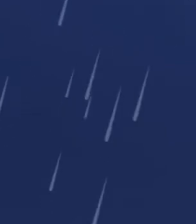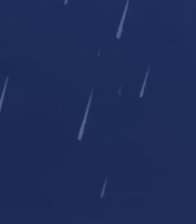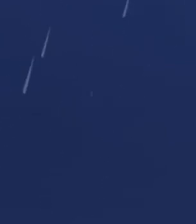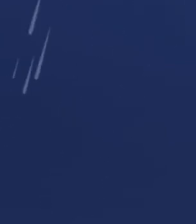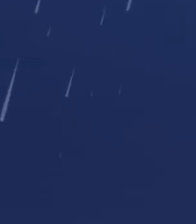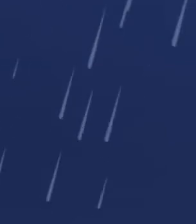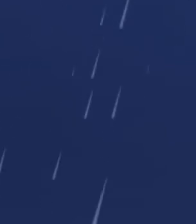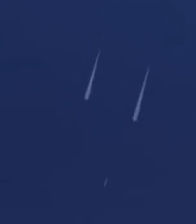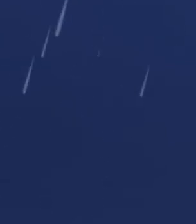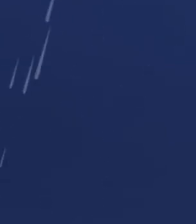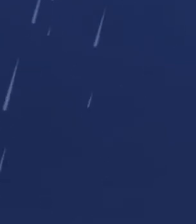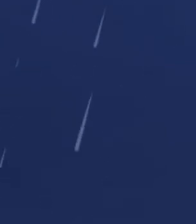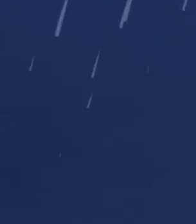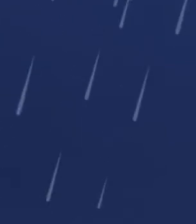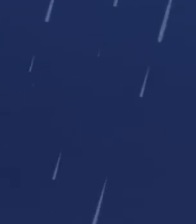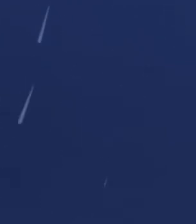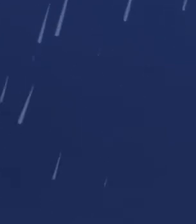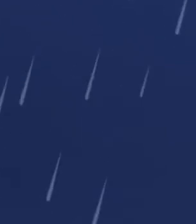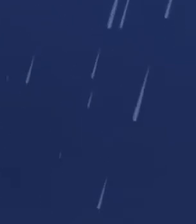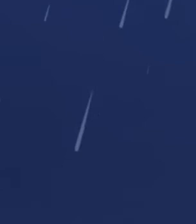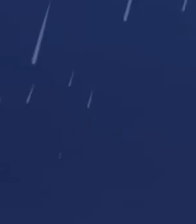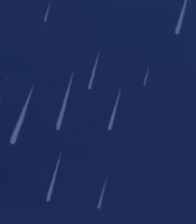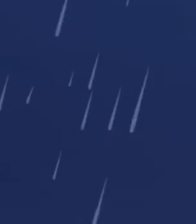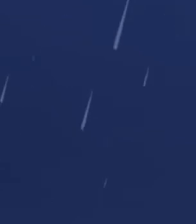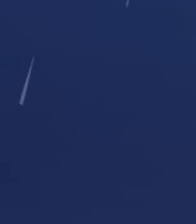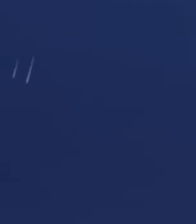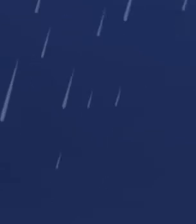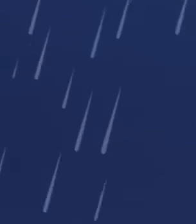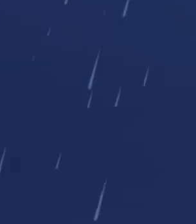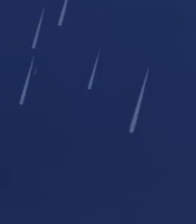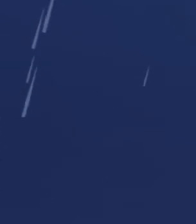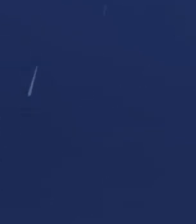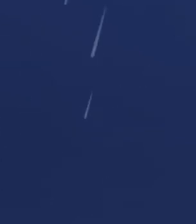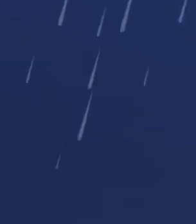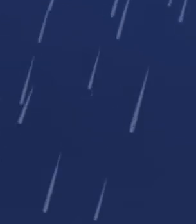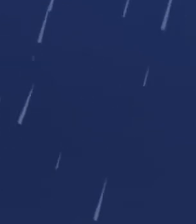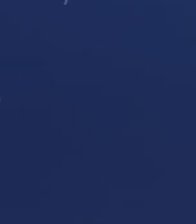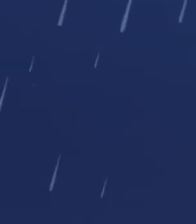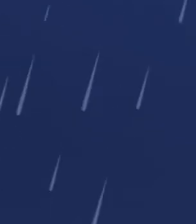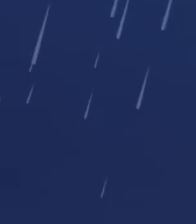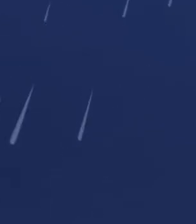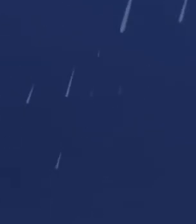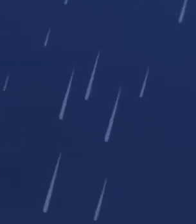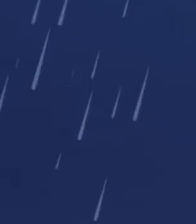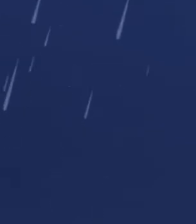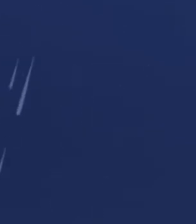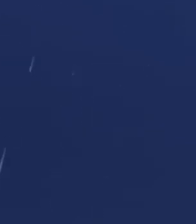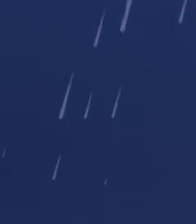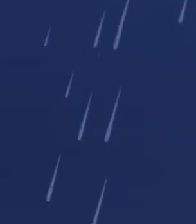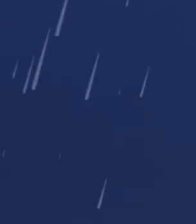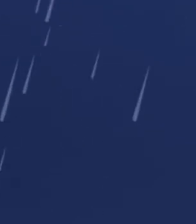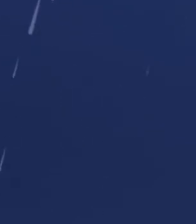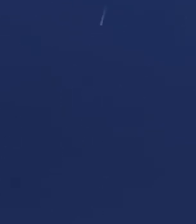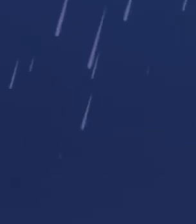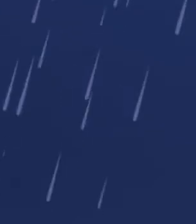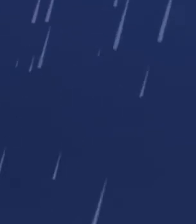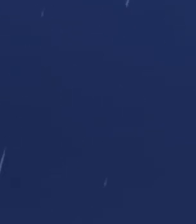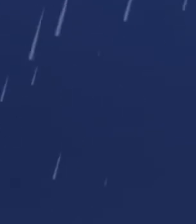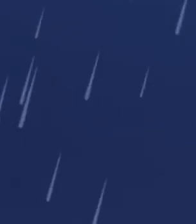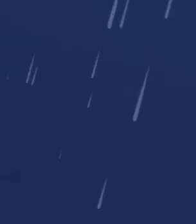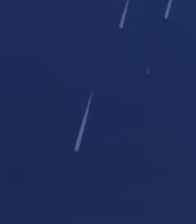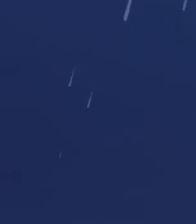30 e também deve chover na cidade agora a previsão também é de chuva mínima de 20 e máxima de 25